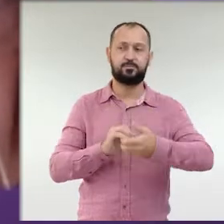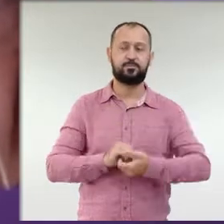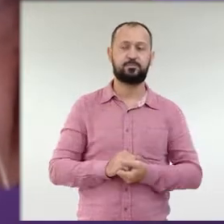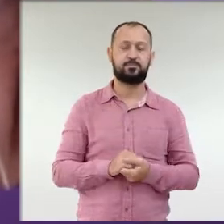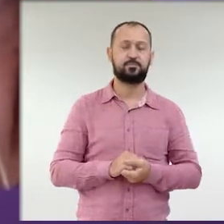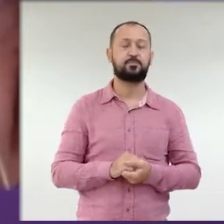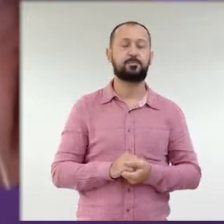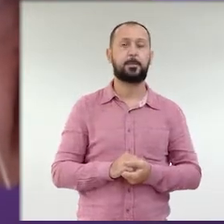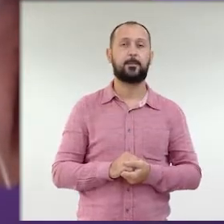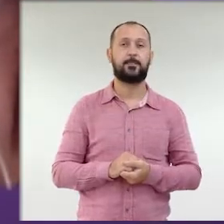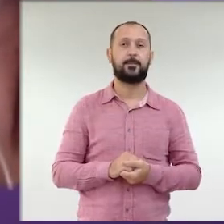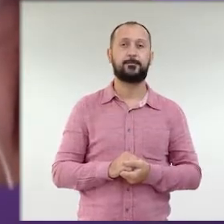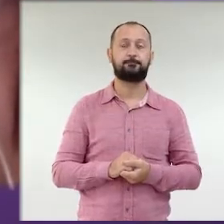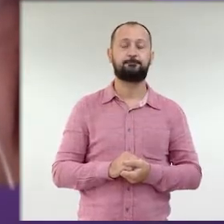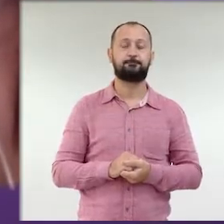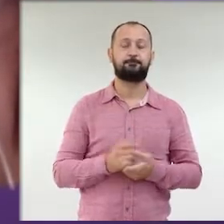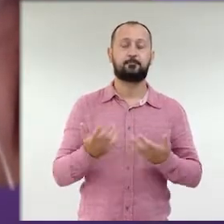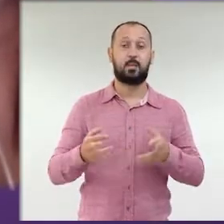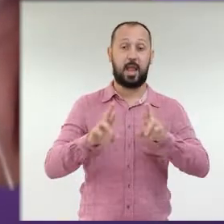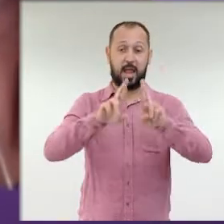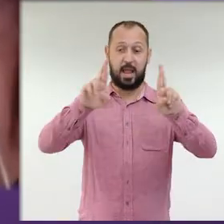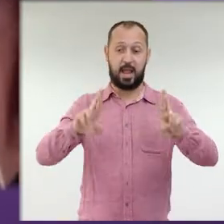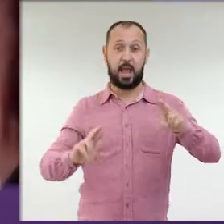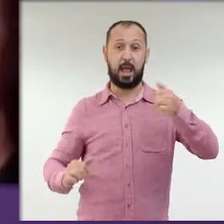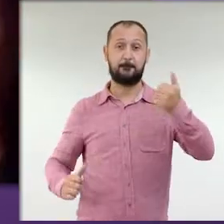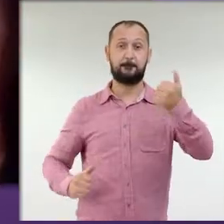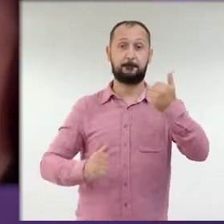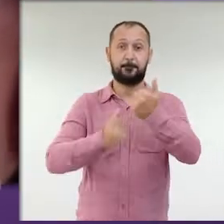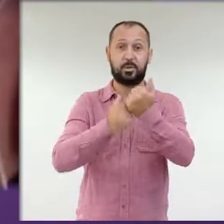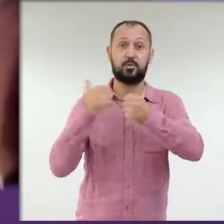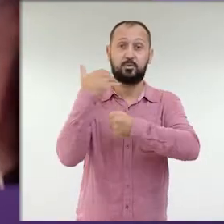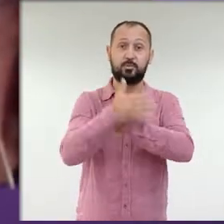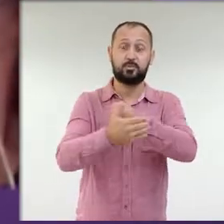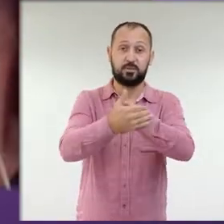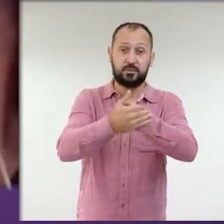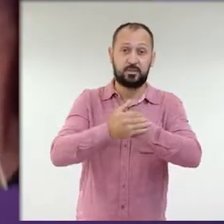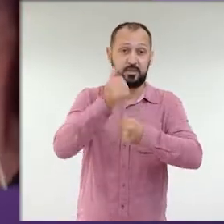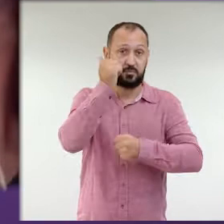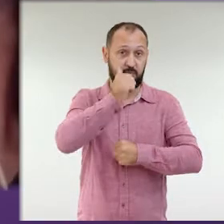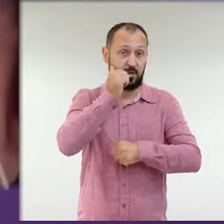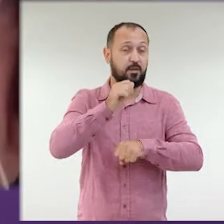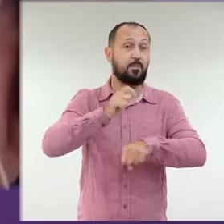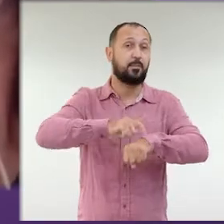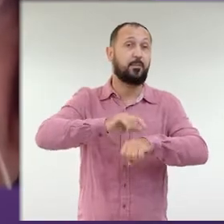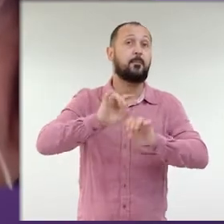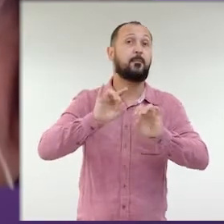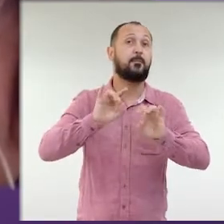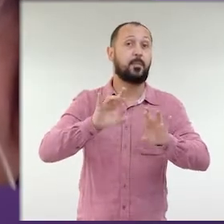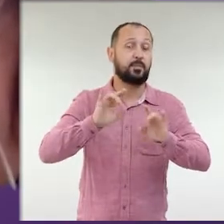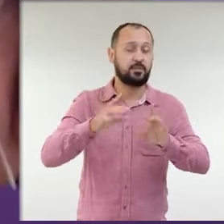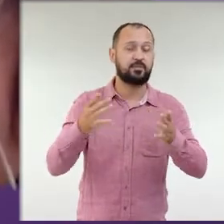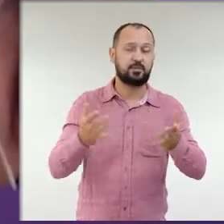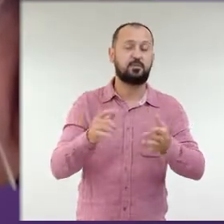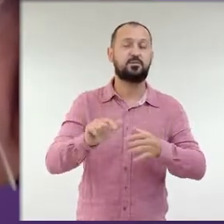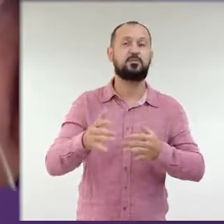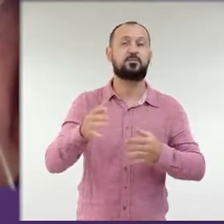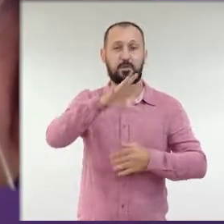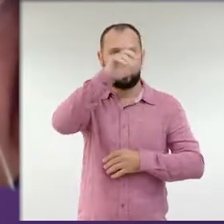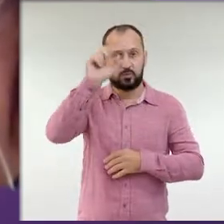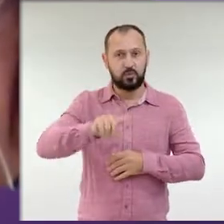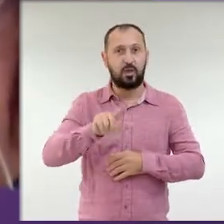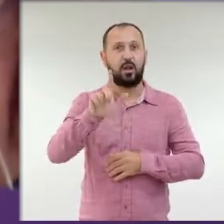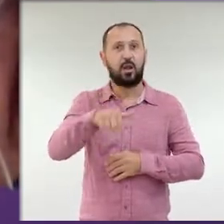rede? A rede de apoio e de proteção às mulheres em situação de violência em Mato Grosso do Sul, ela